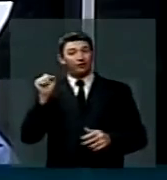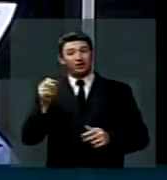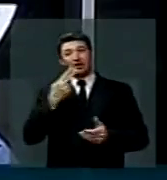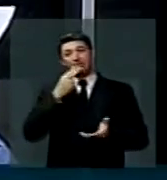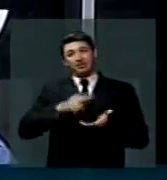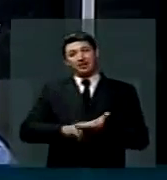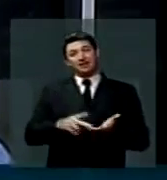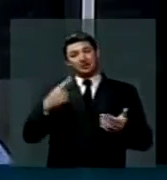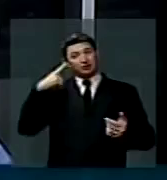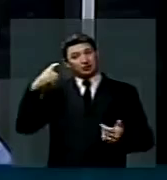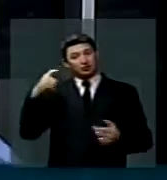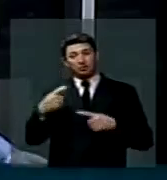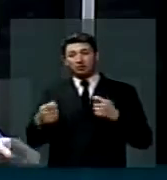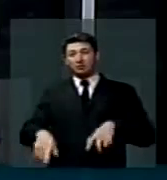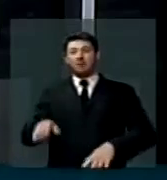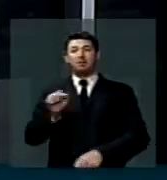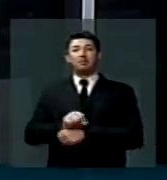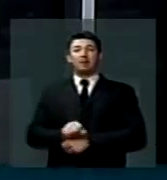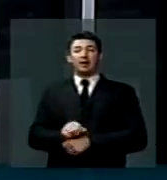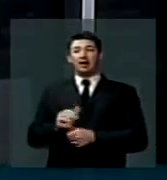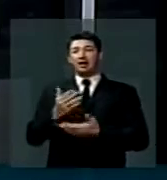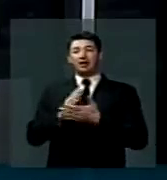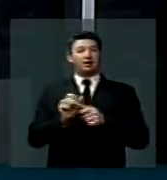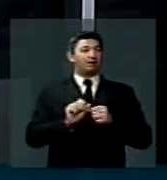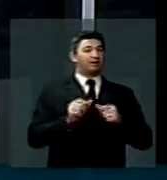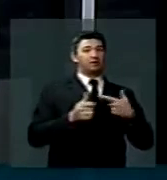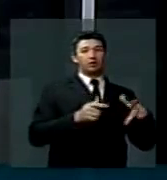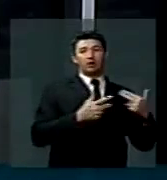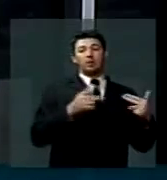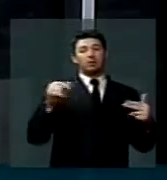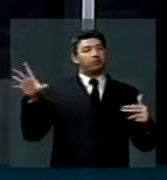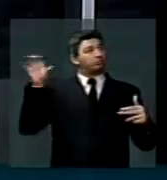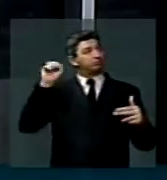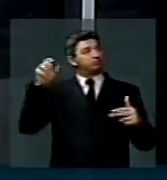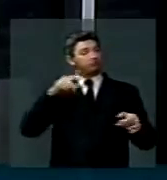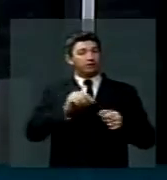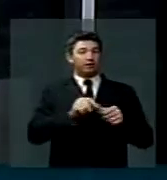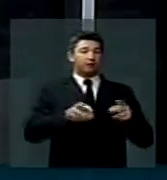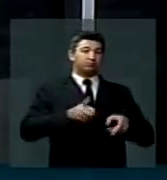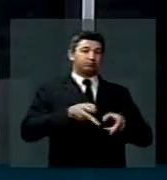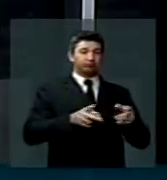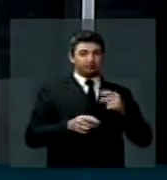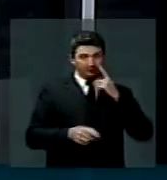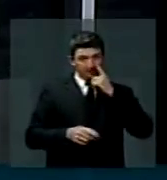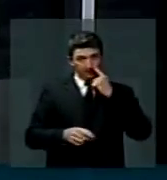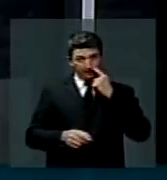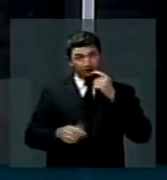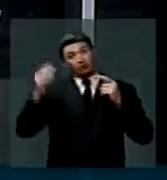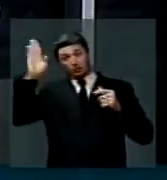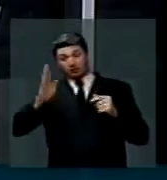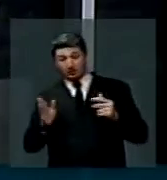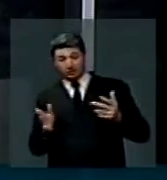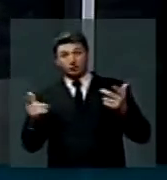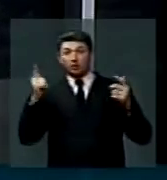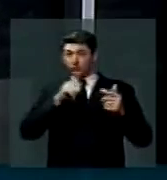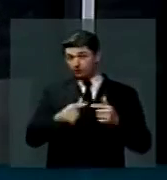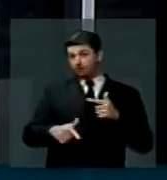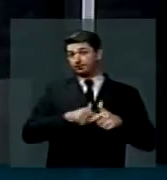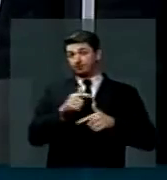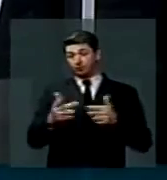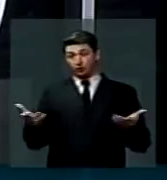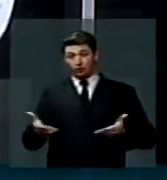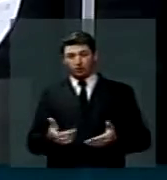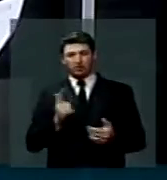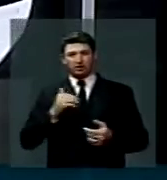sem precisar interromper qualquer outra atividade para se dedicar exclusivamente à audição. O Brasil possui